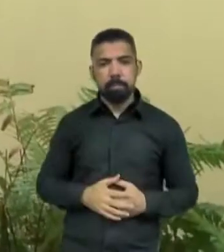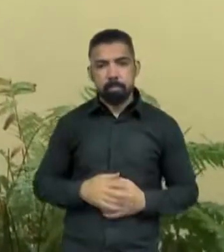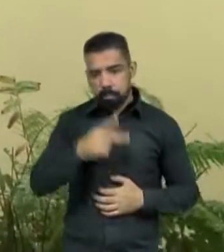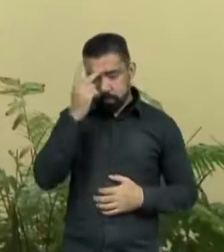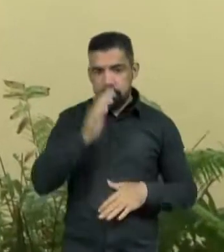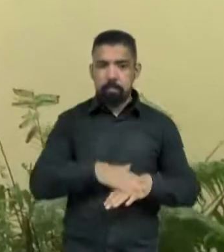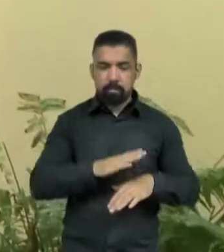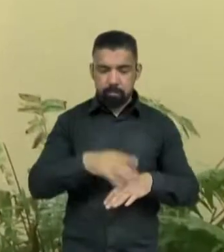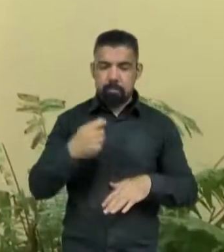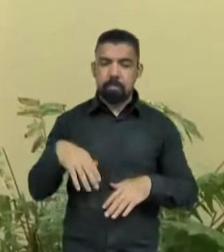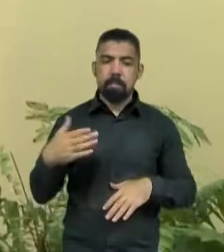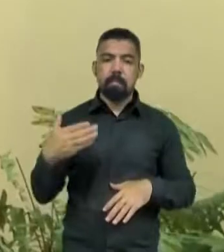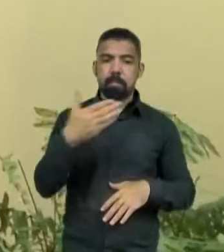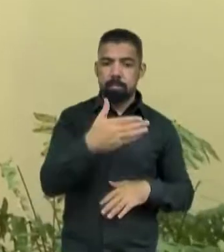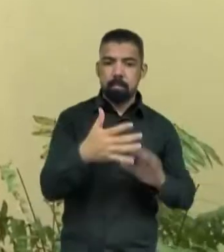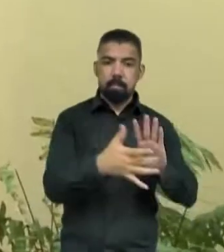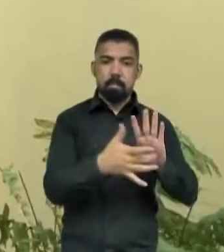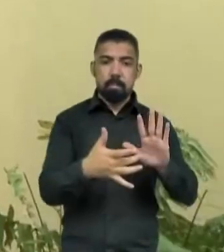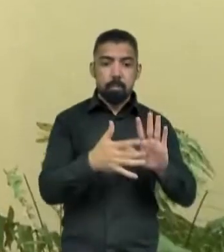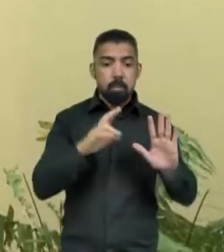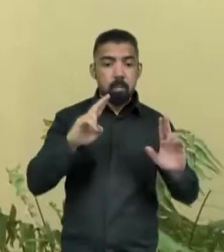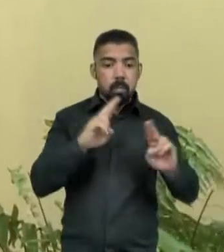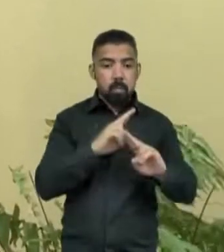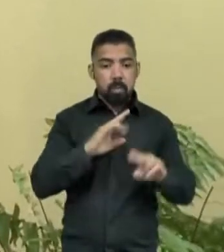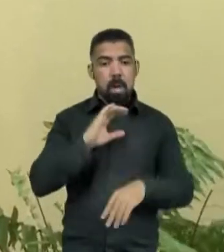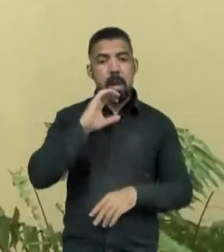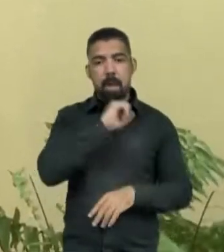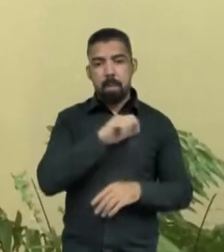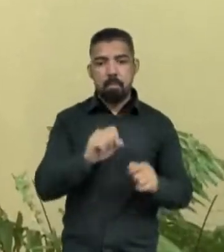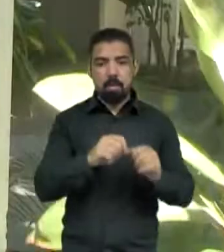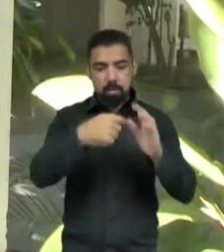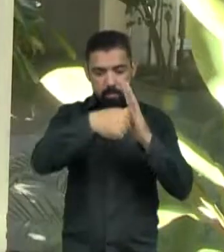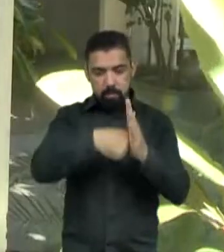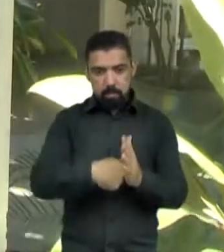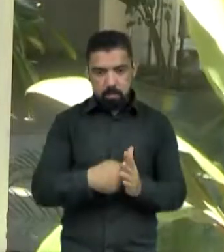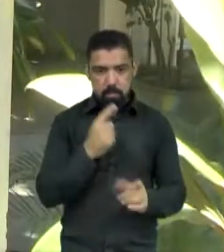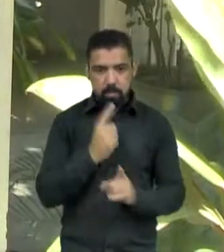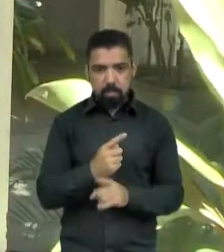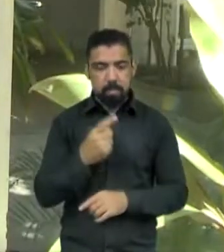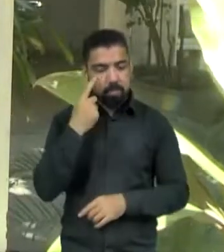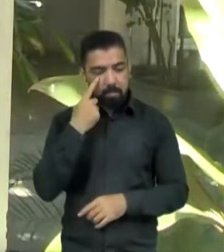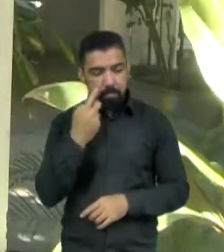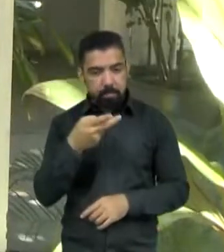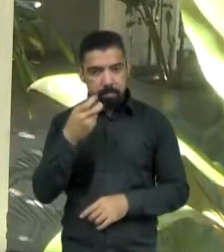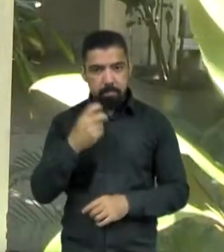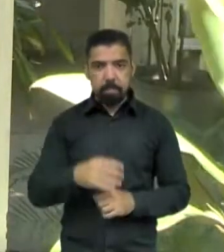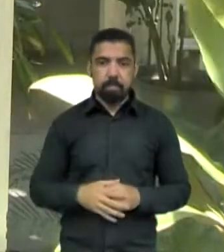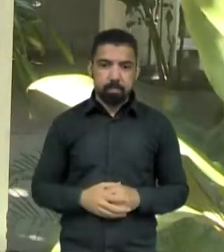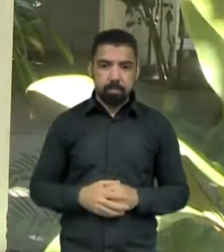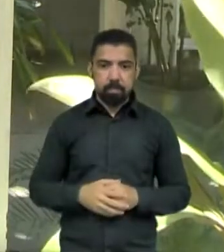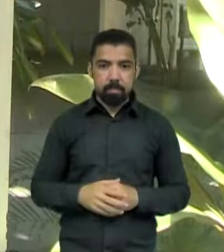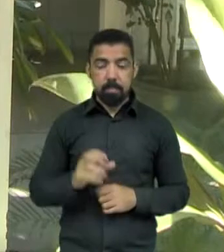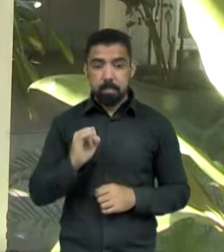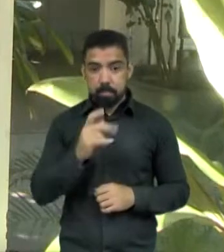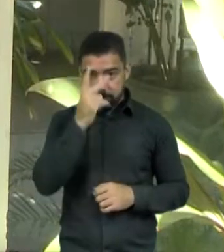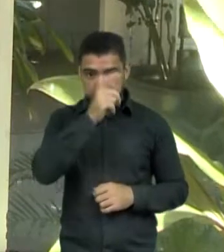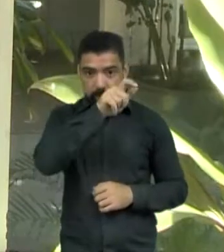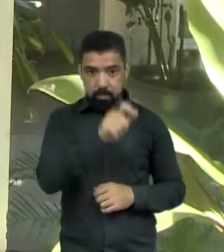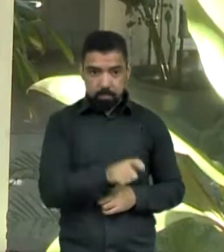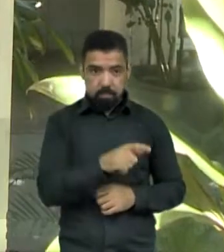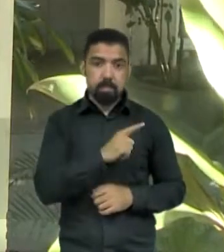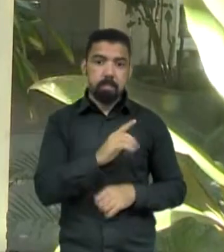a uma unidade de atendimento mais próxima para realizar o exame. Uma vez que o paciente tem um